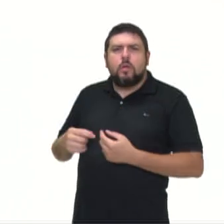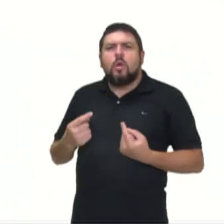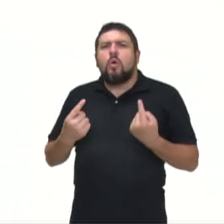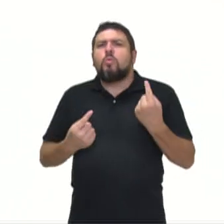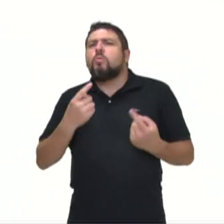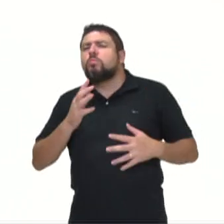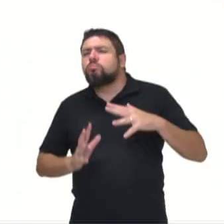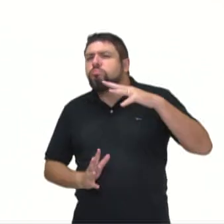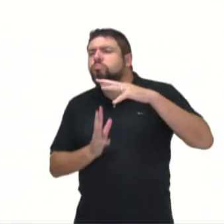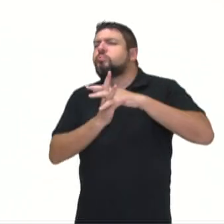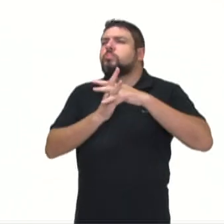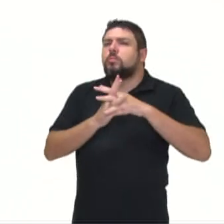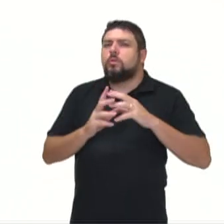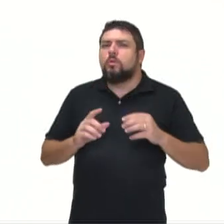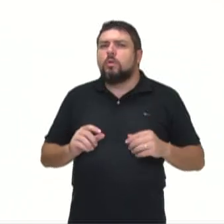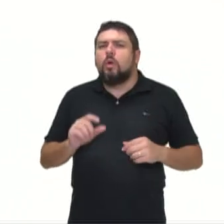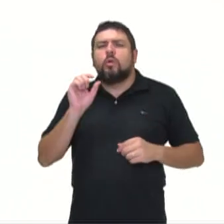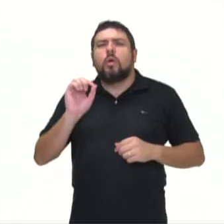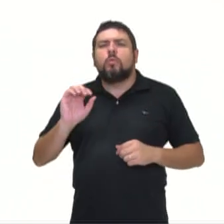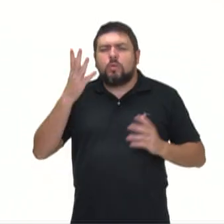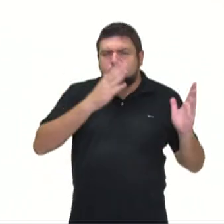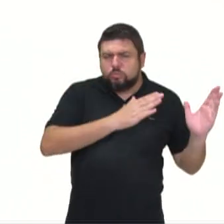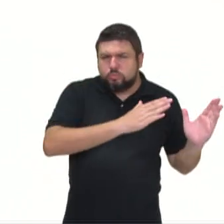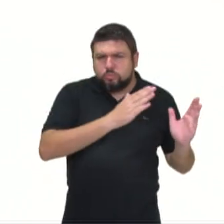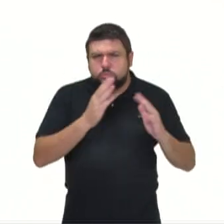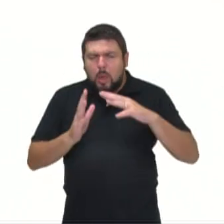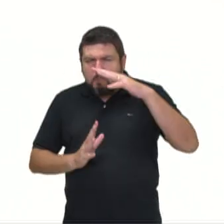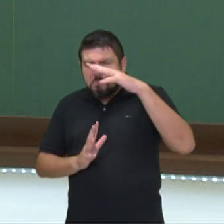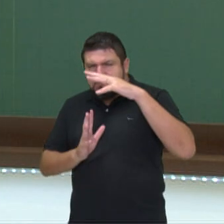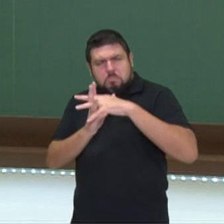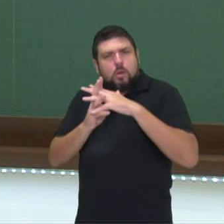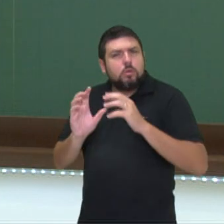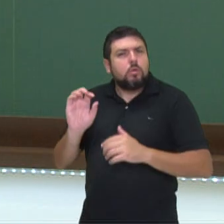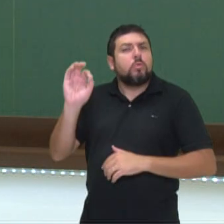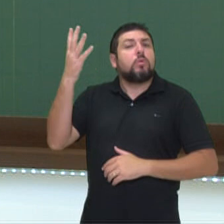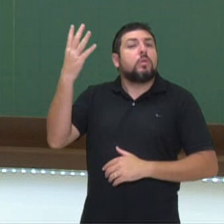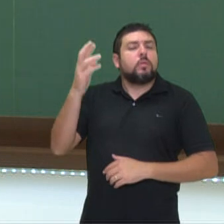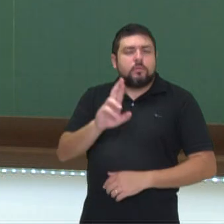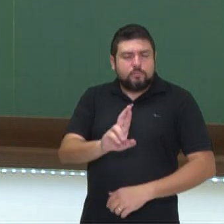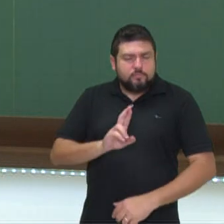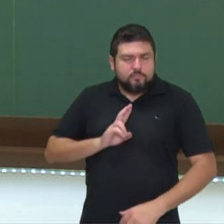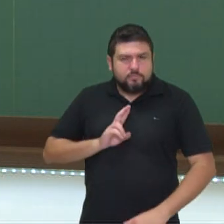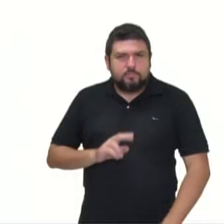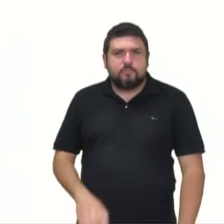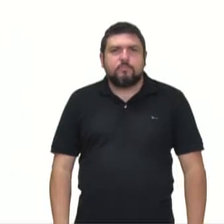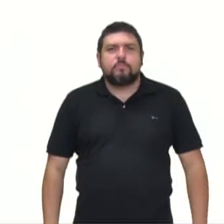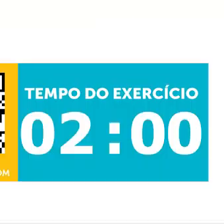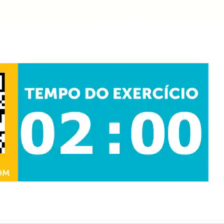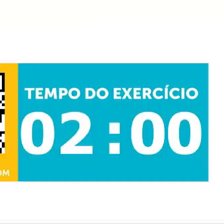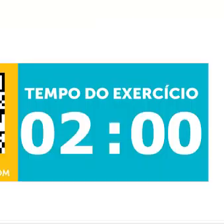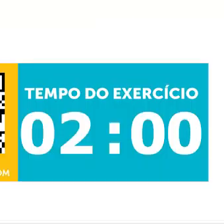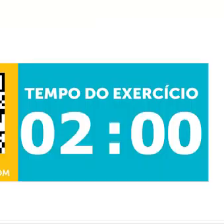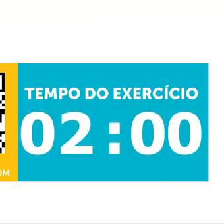Ou seja, quando o conflito atinge seu ponto máximo? Responda.